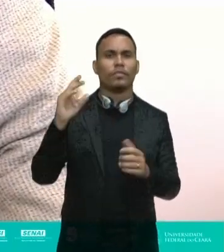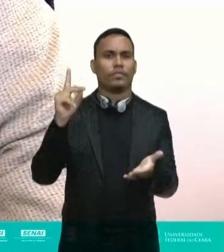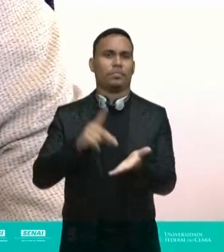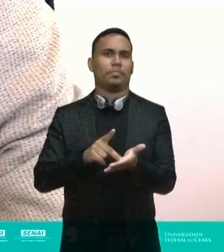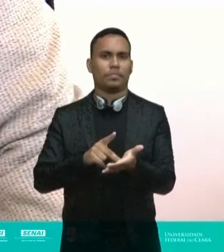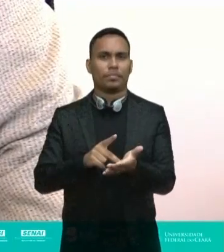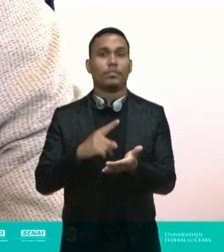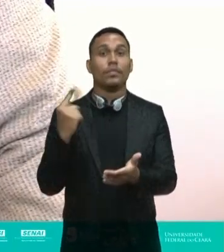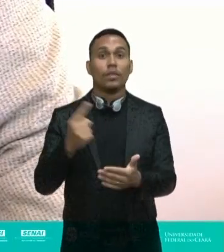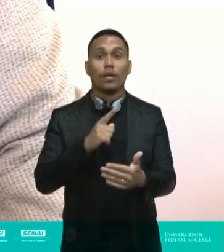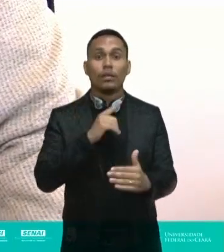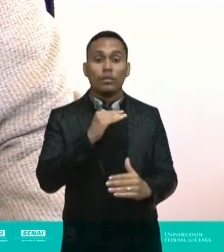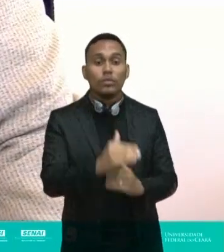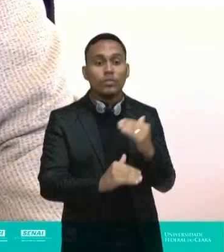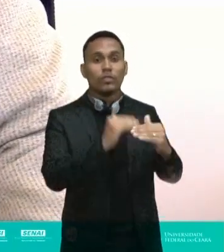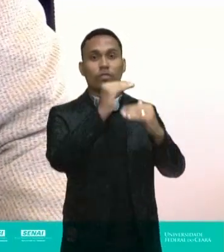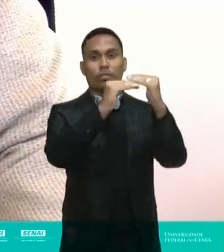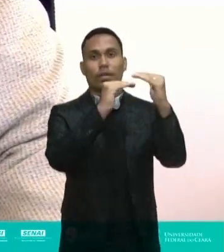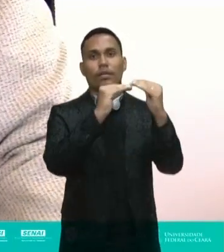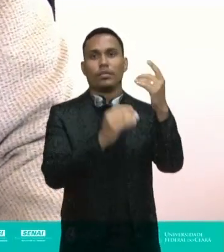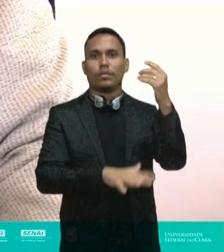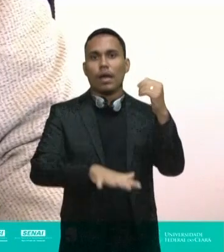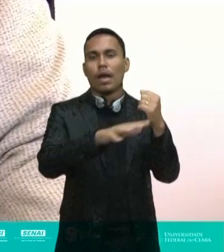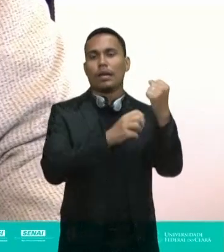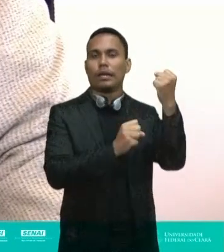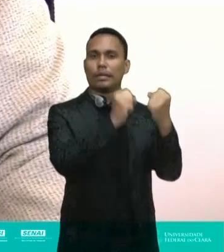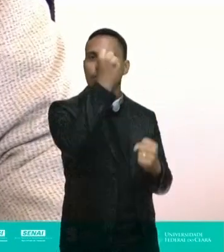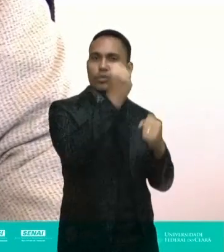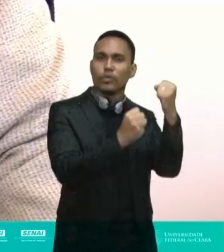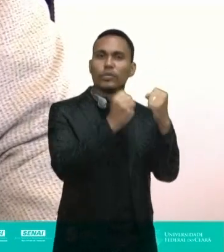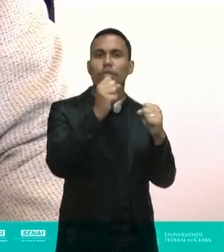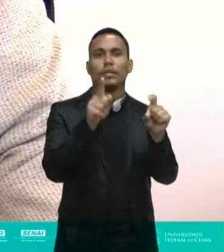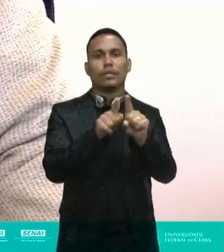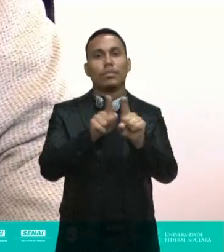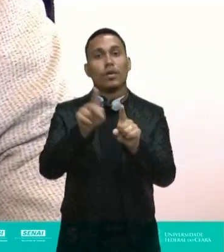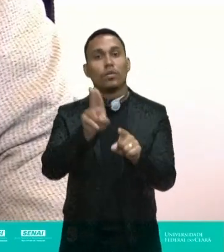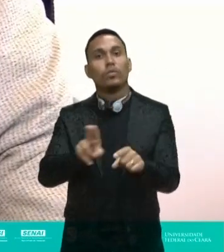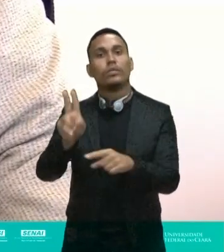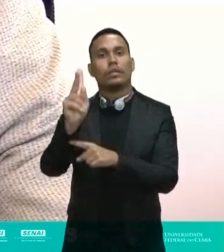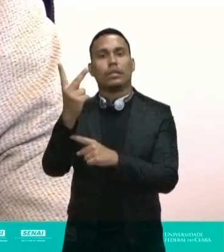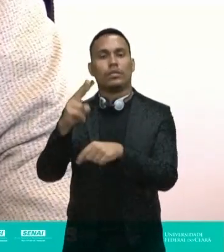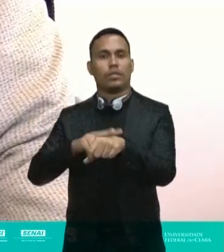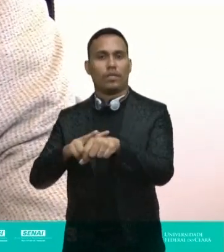nomeadamente o desenvolvimento de clusters industriais de produção e consumo de hidrogênio verde